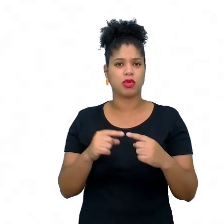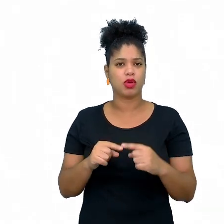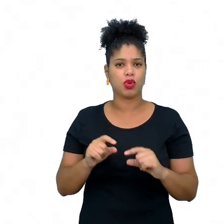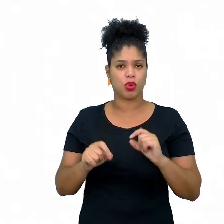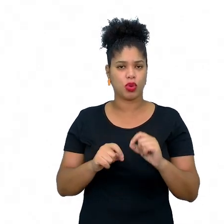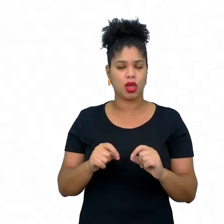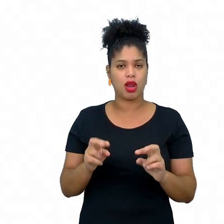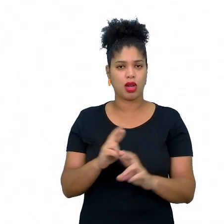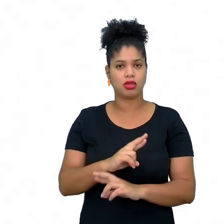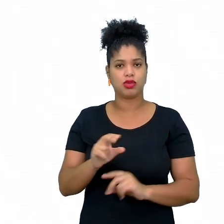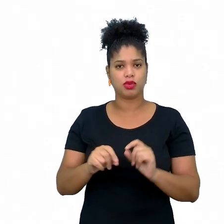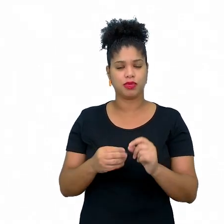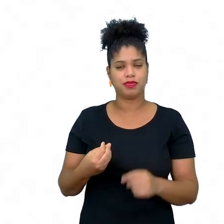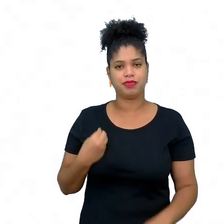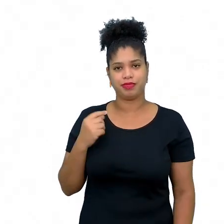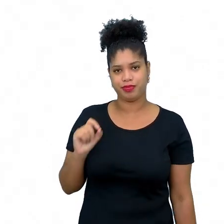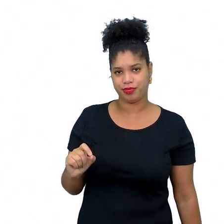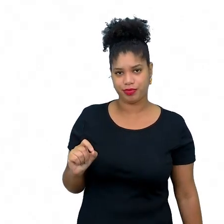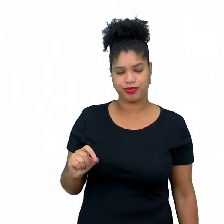estão envolvidos, né?